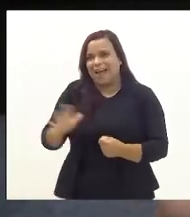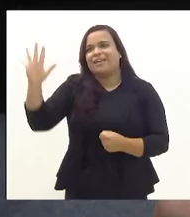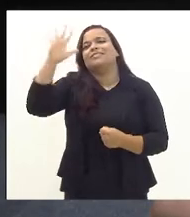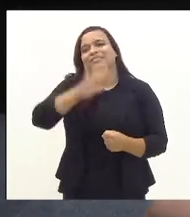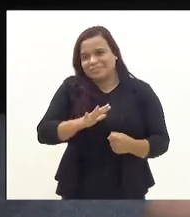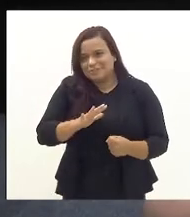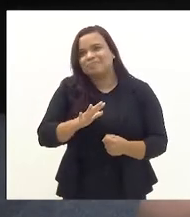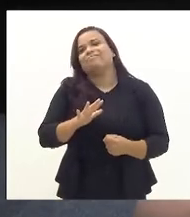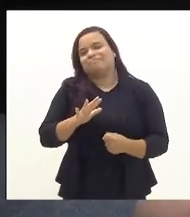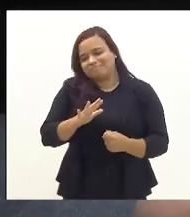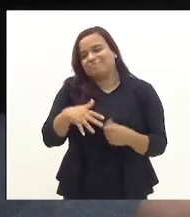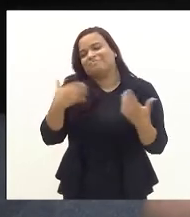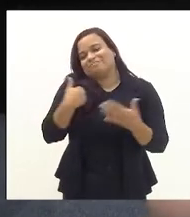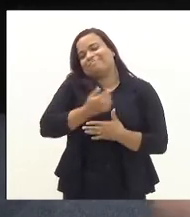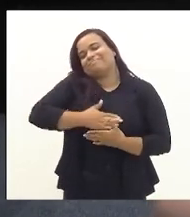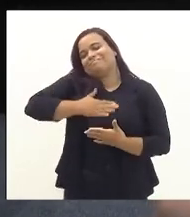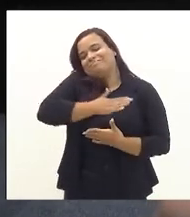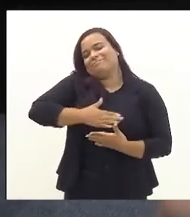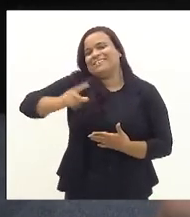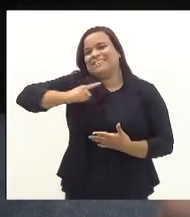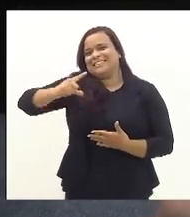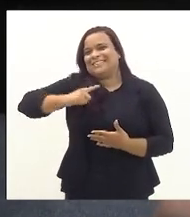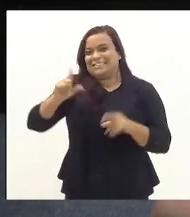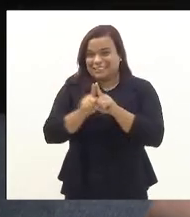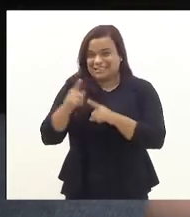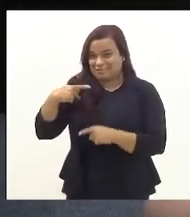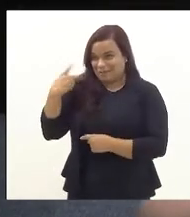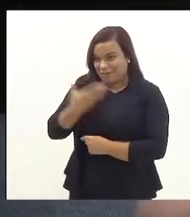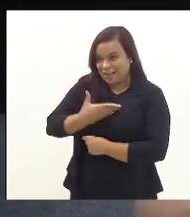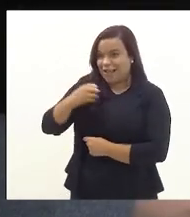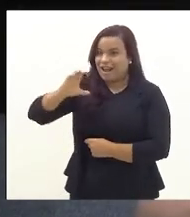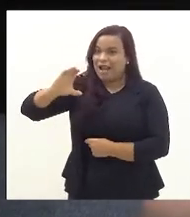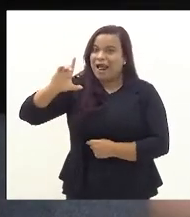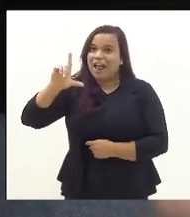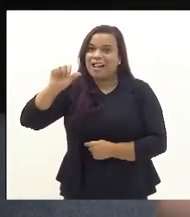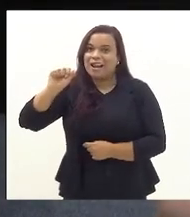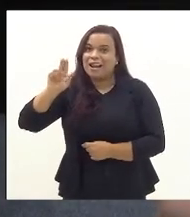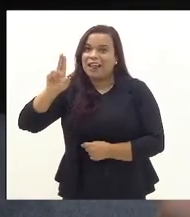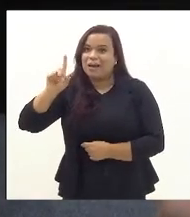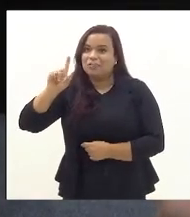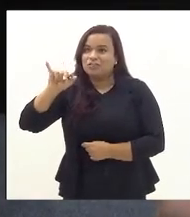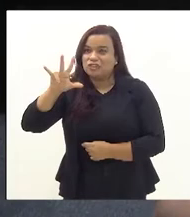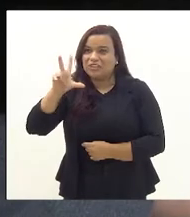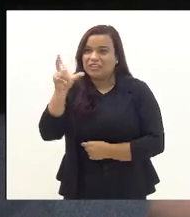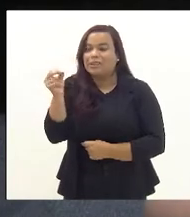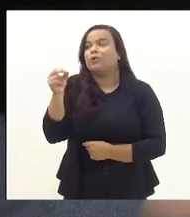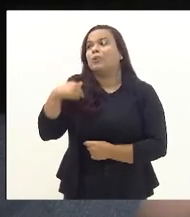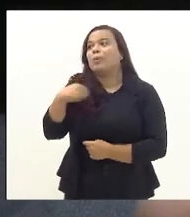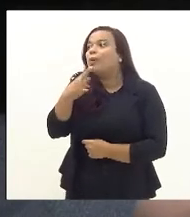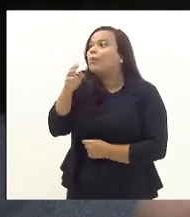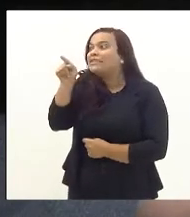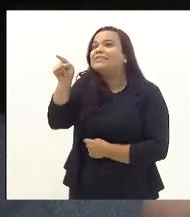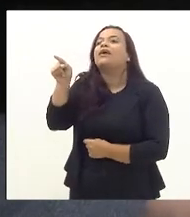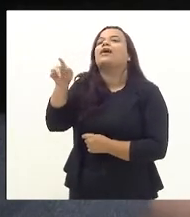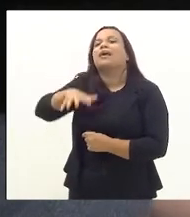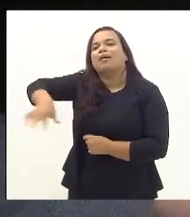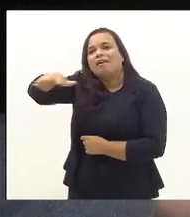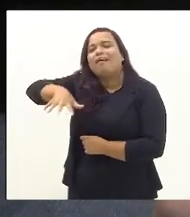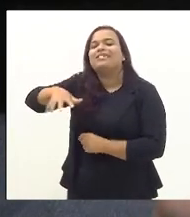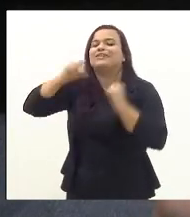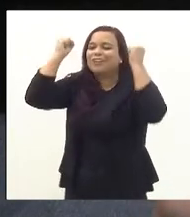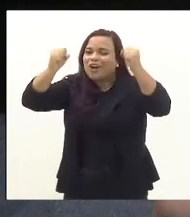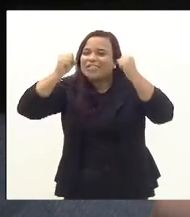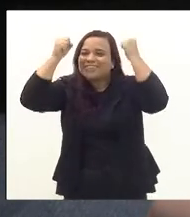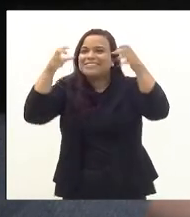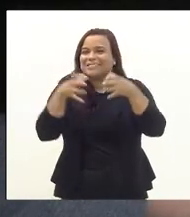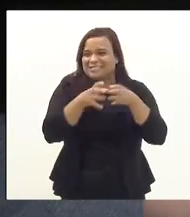para mim é uma grande satisfação. Está aqui com o meu amigo Claudinho, cara que eu conheci no mundo das torcidas organizadas e